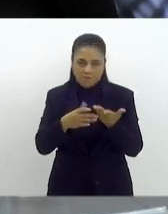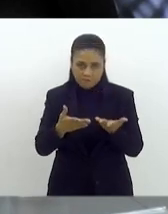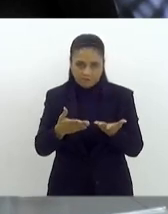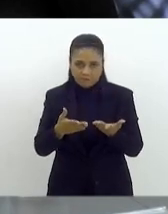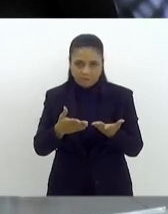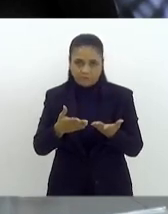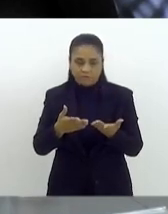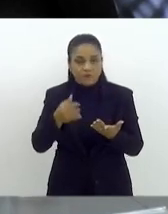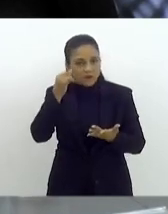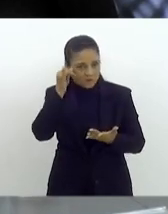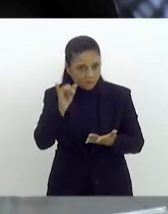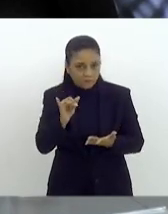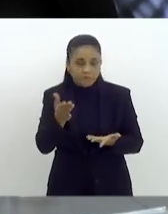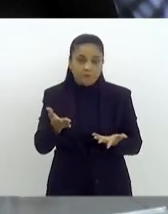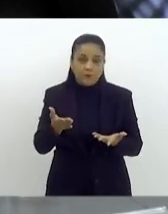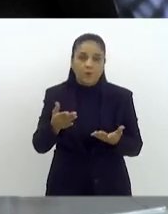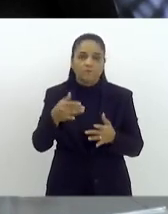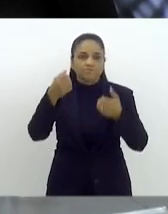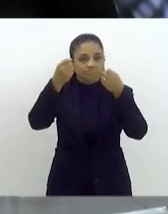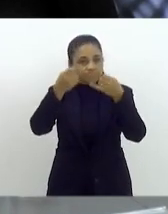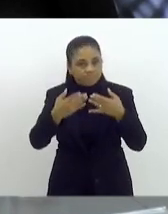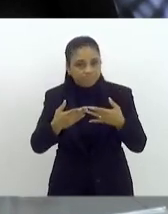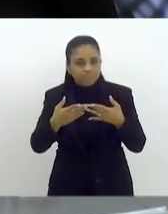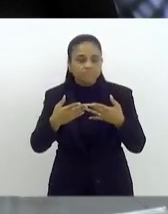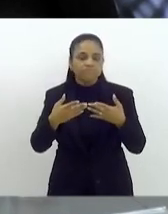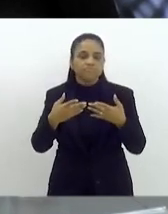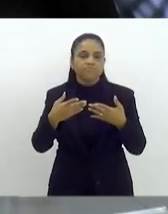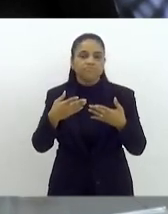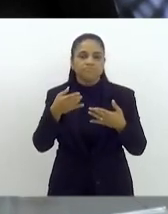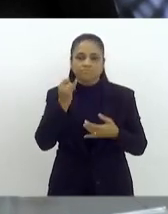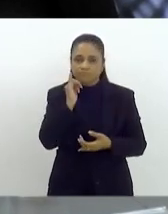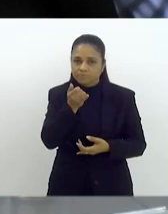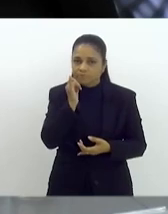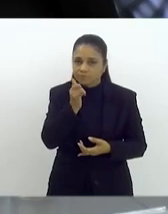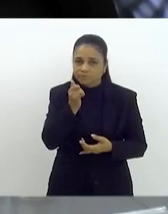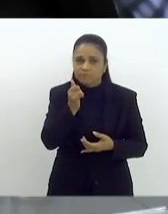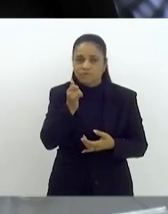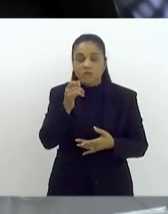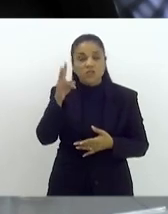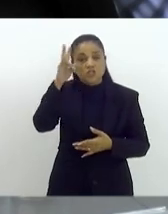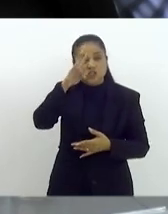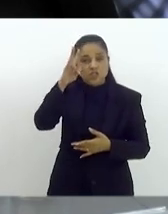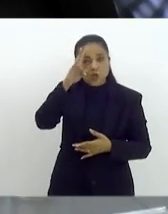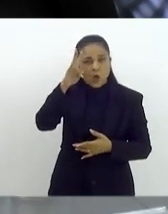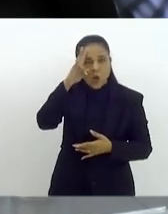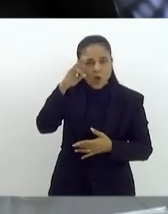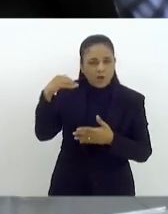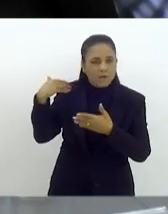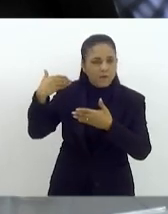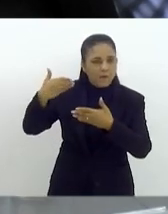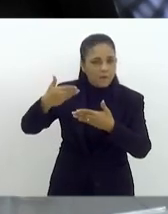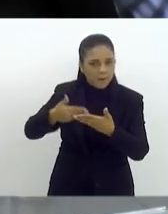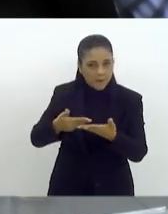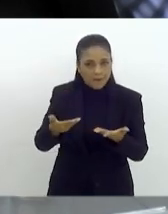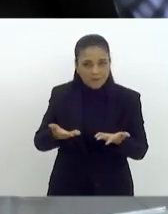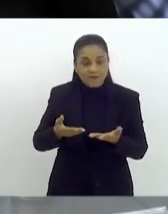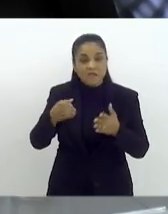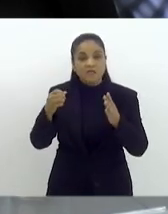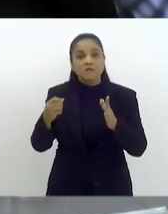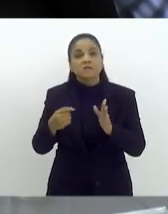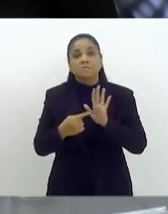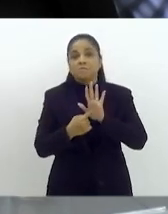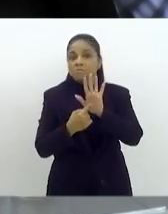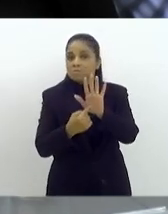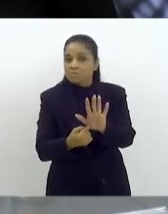fazendo ainda também uma breve digressão sobre o âmbito histórico né é importante destacar